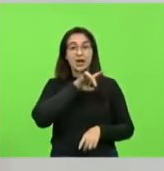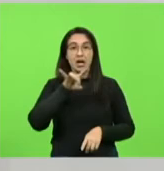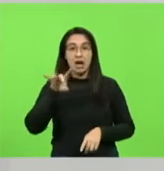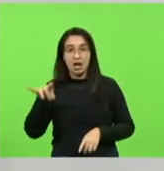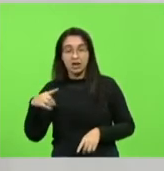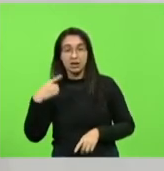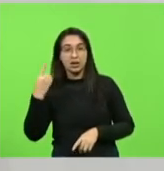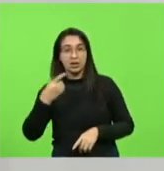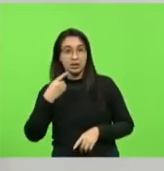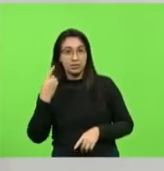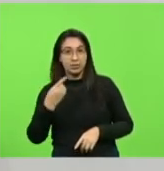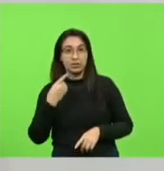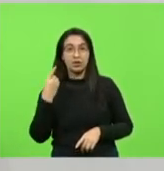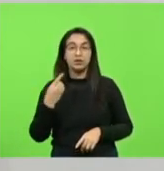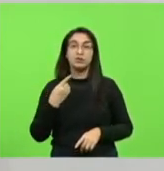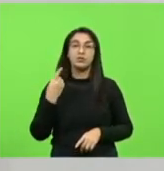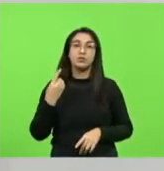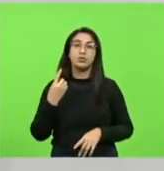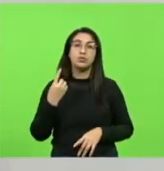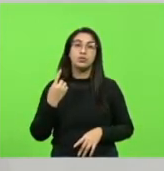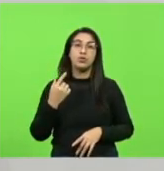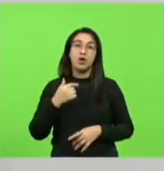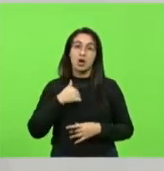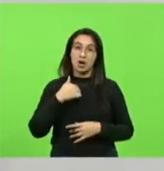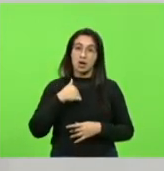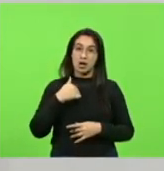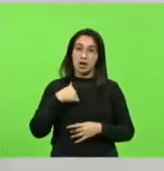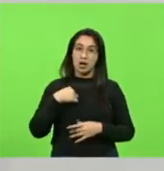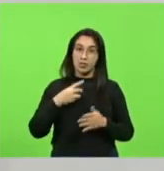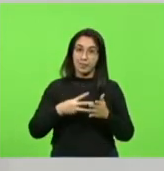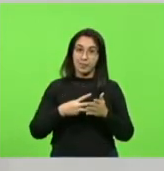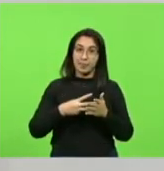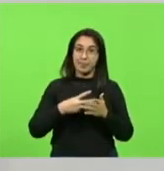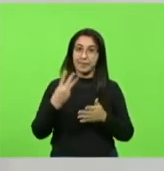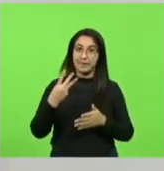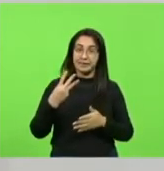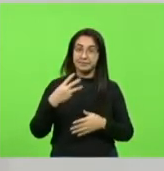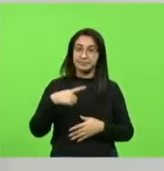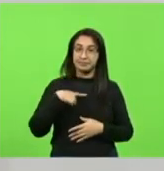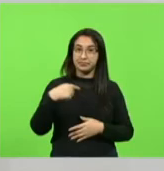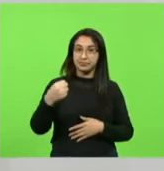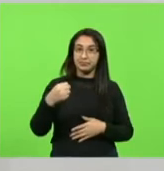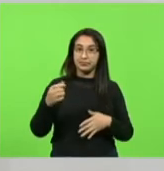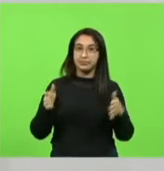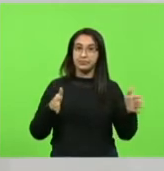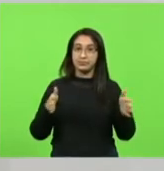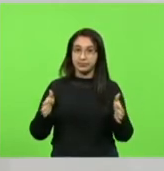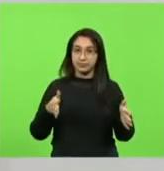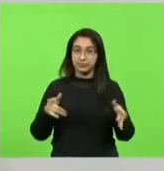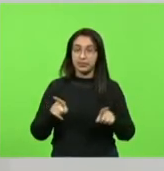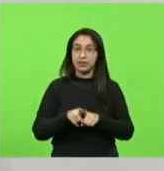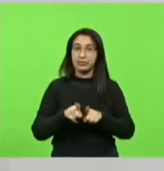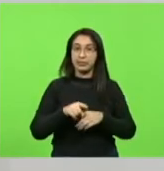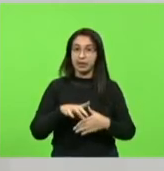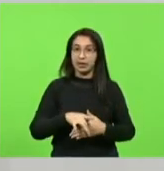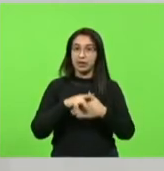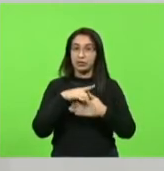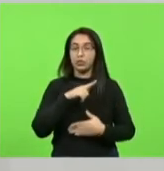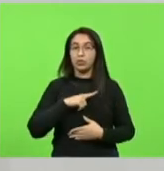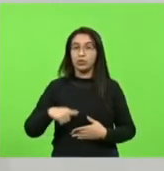como deputado, na minha terceira legislatura e agora na condição de líder do governo,